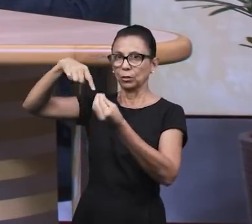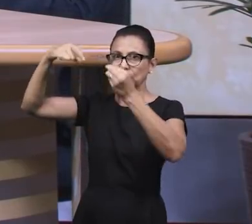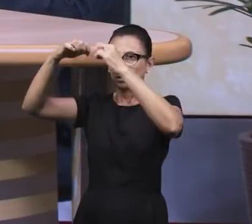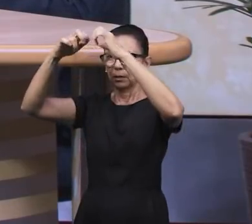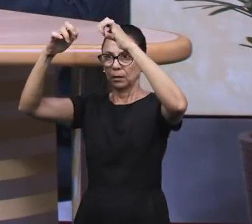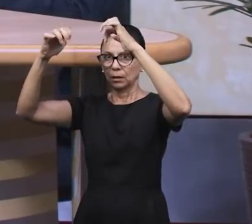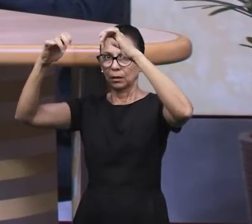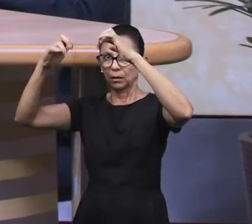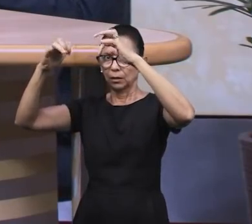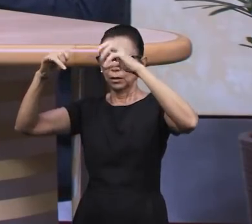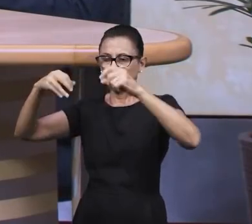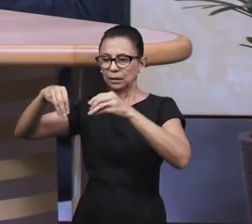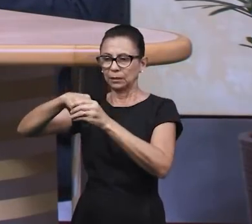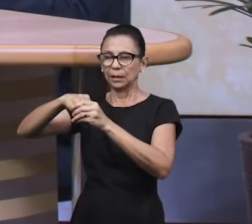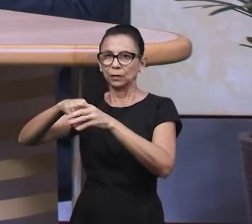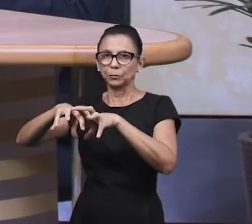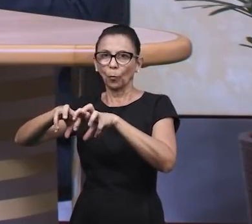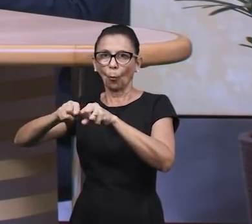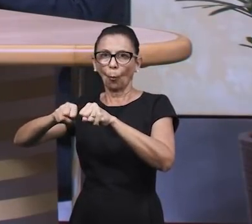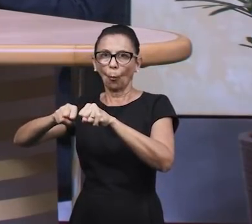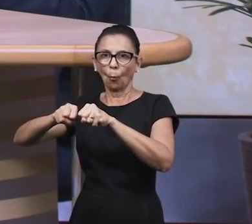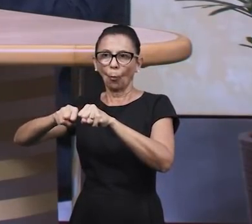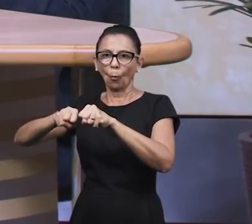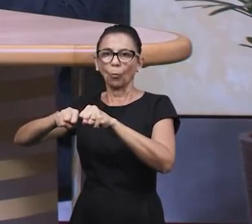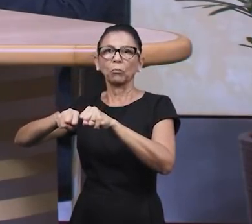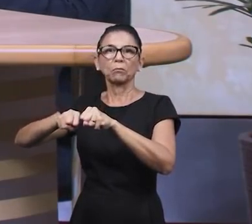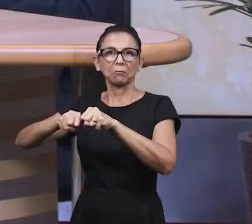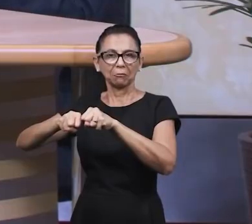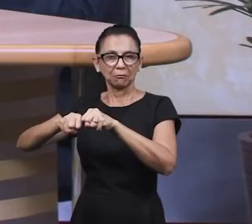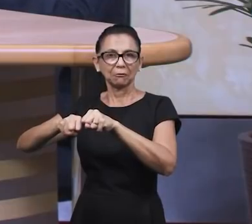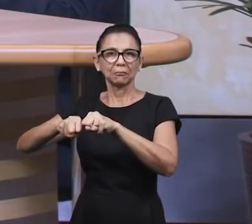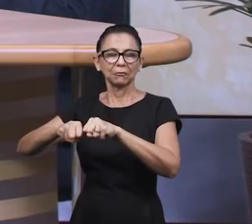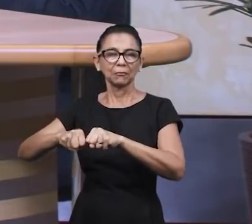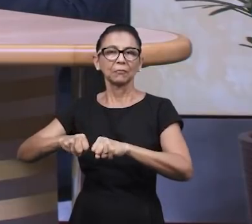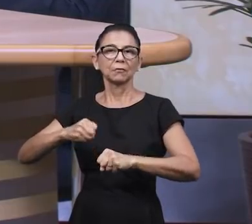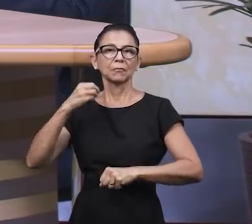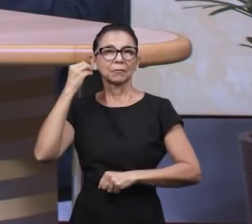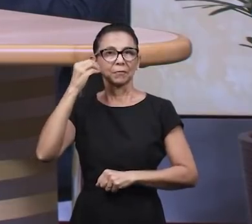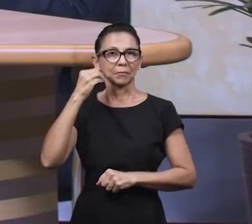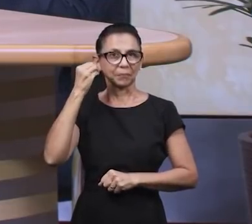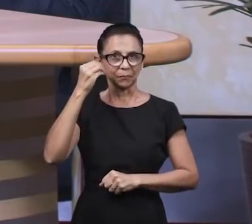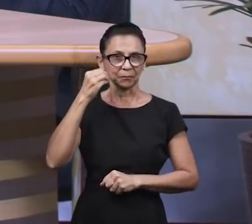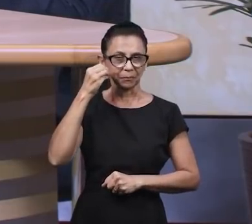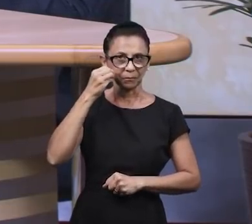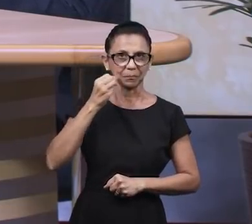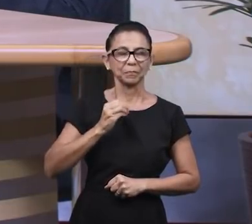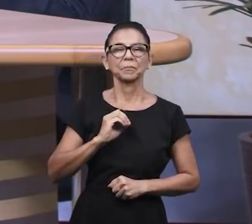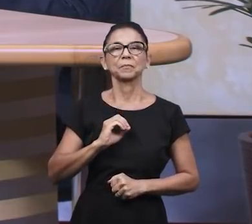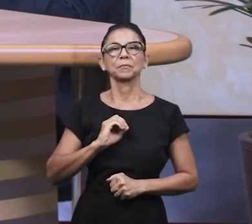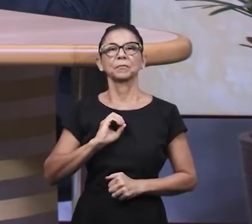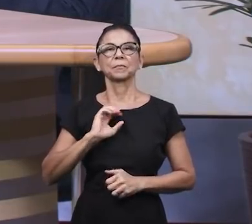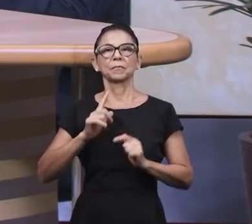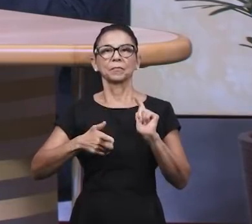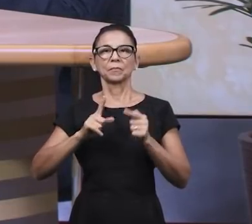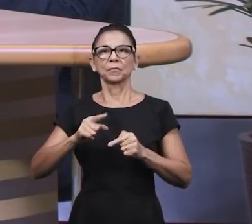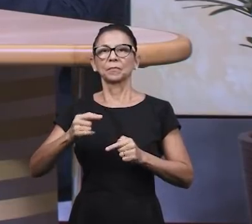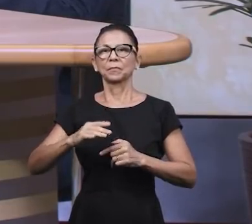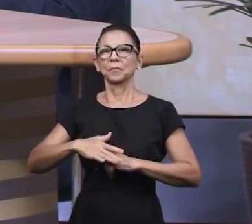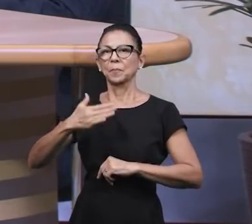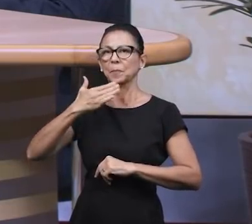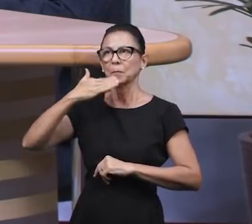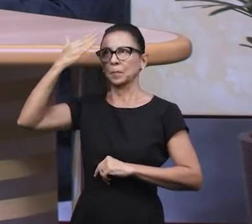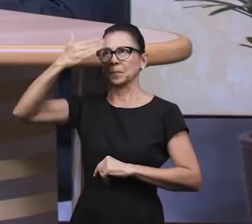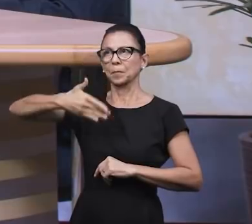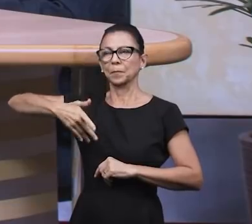lã e o velo de lã ficaria seco. Então, naquela experiência ali do velo de lã que ele faz com o